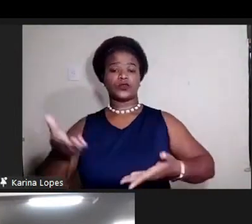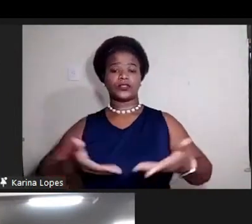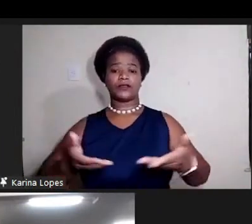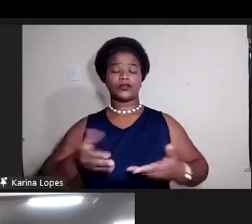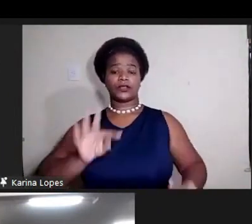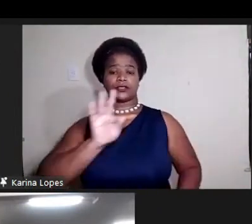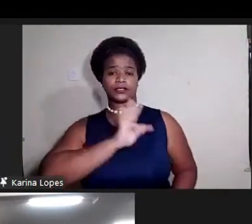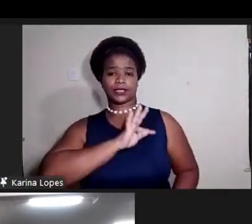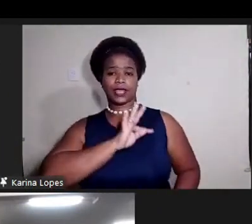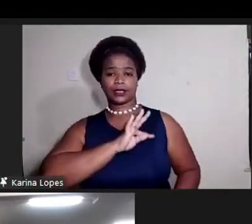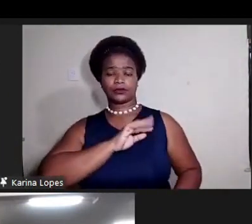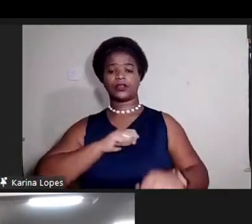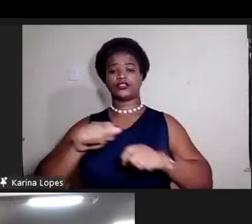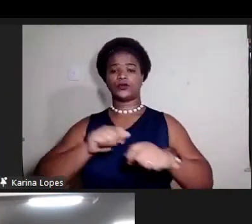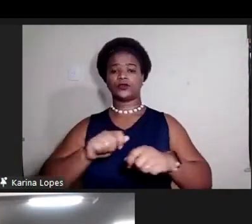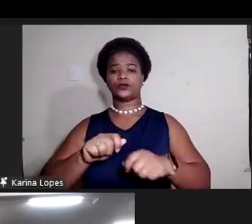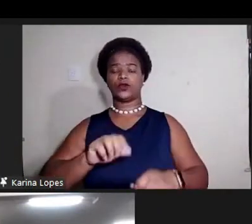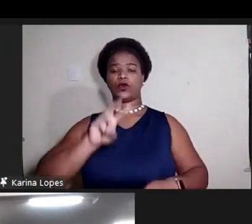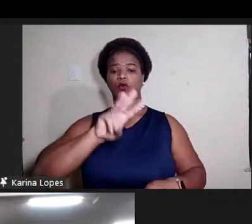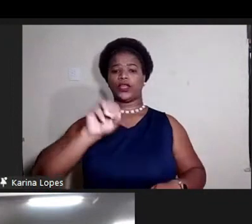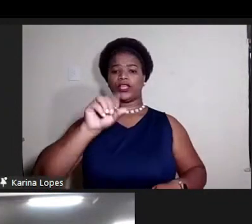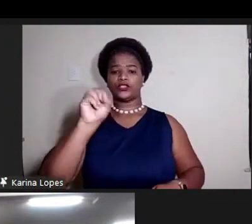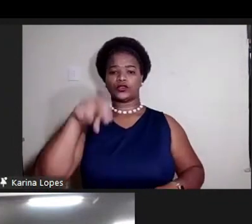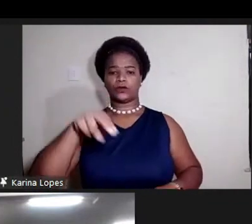administrativos, Whindson Carvalho,